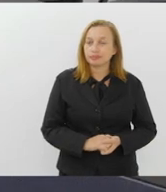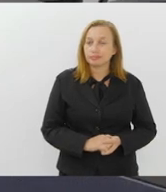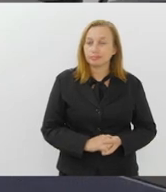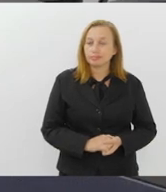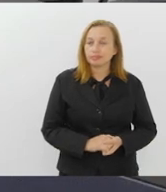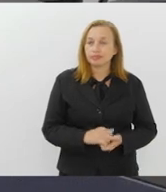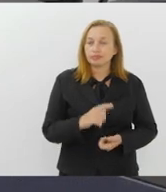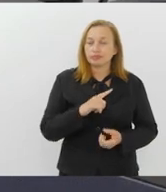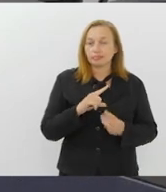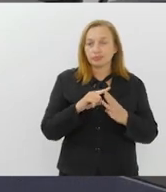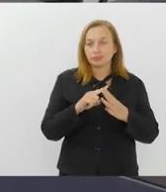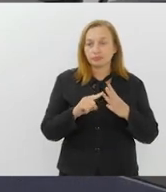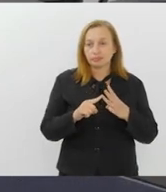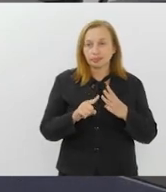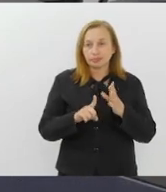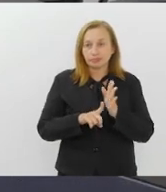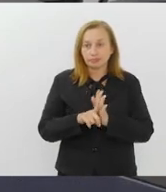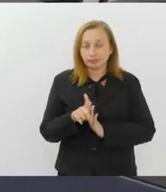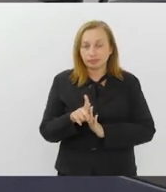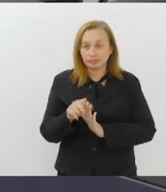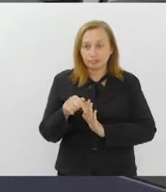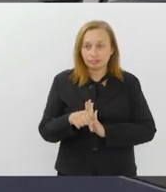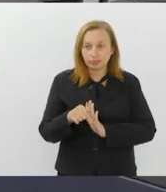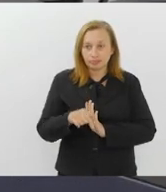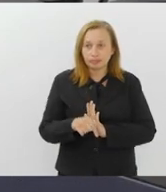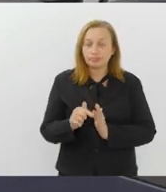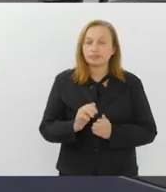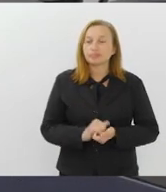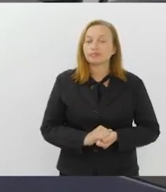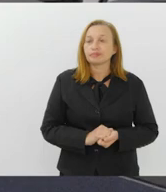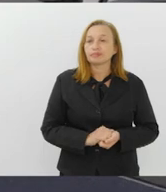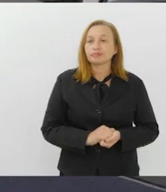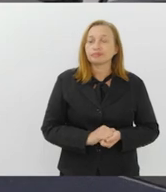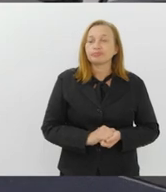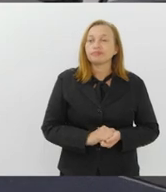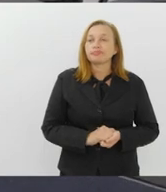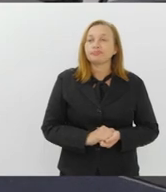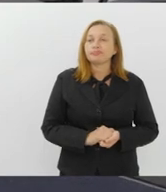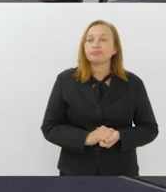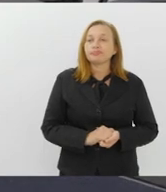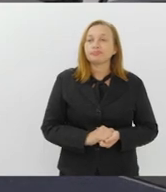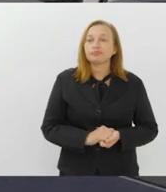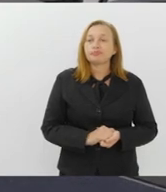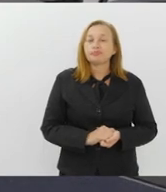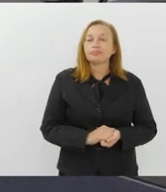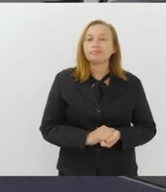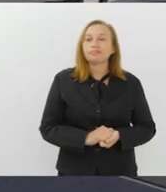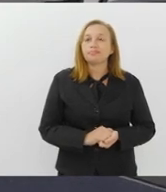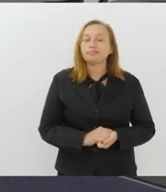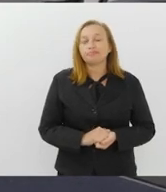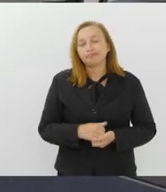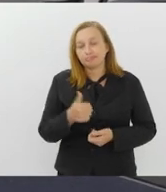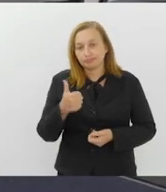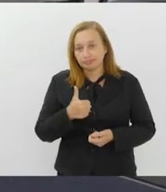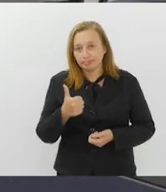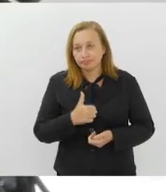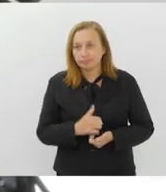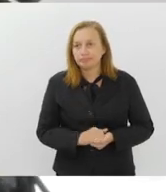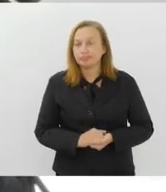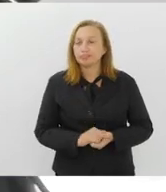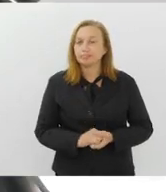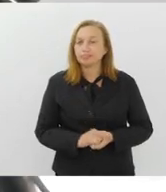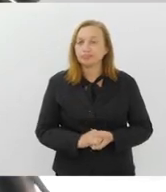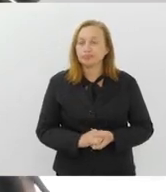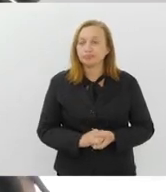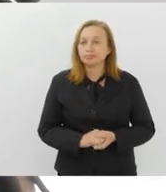Eu tenho três perguntas aqui, doutora Vera. A primeira...